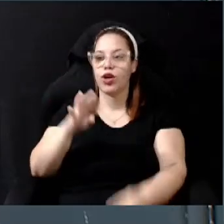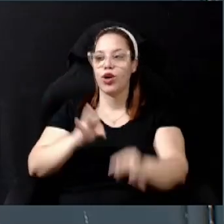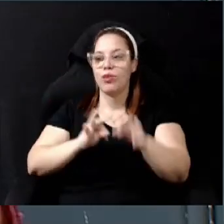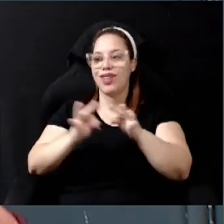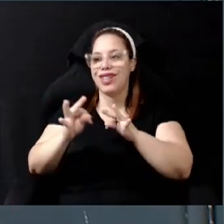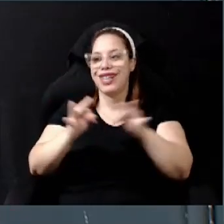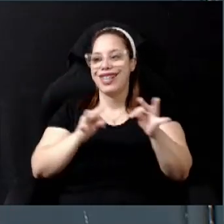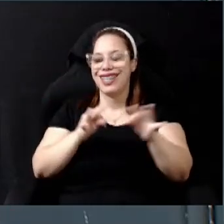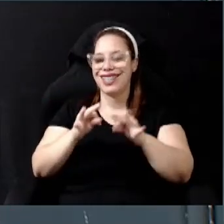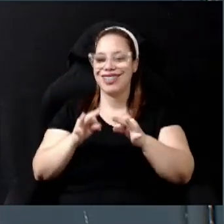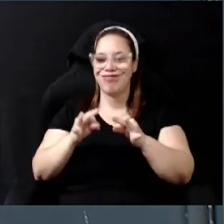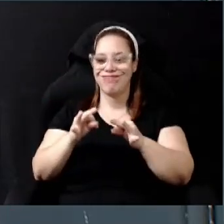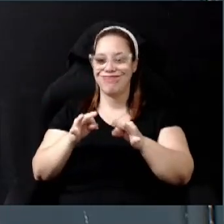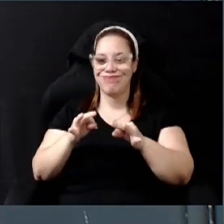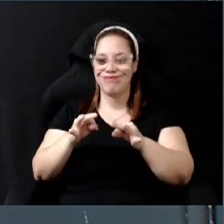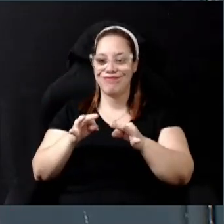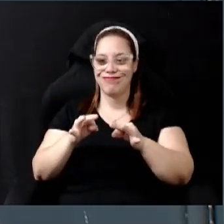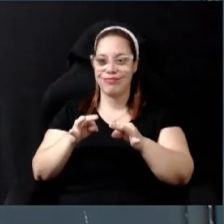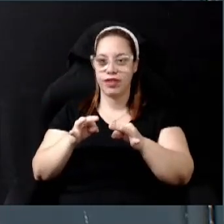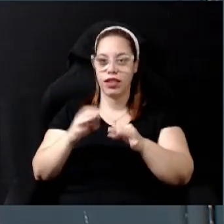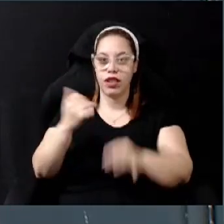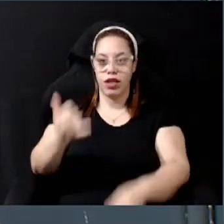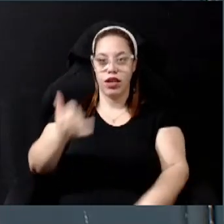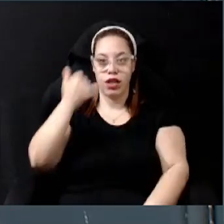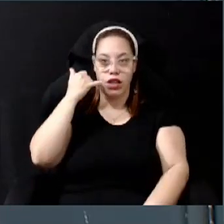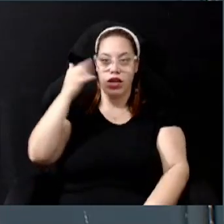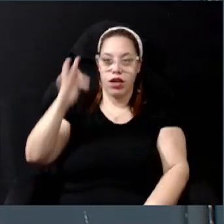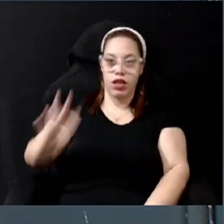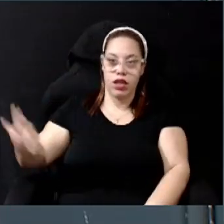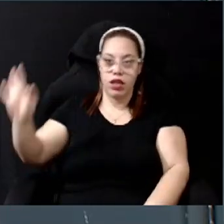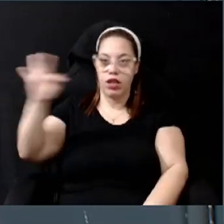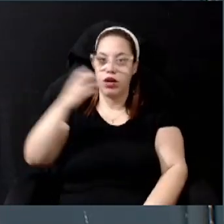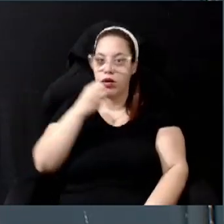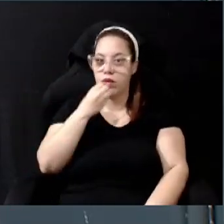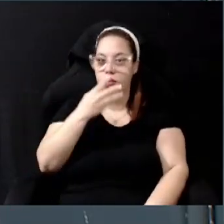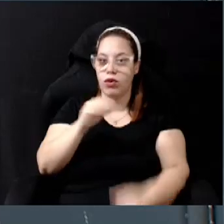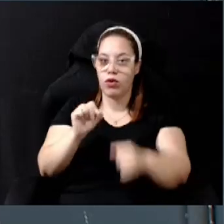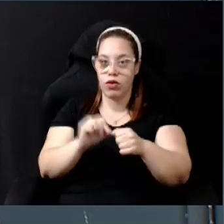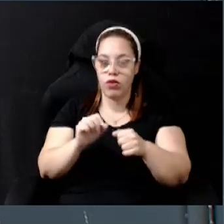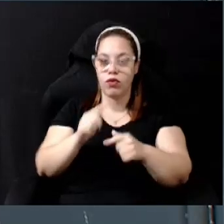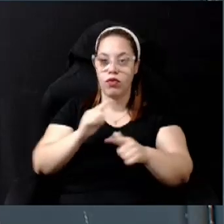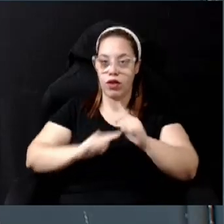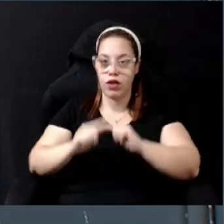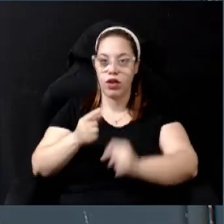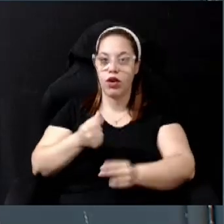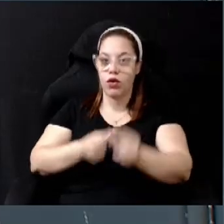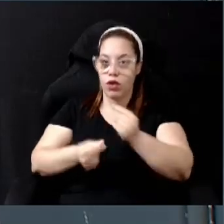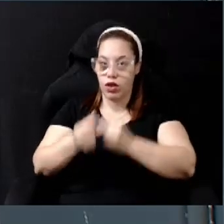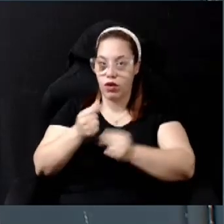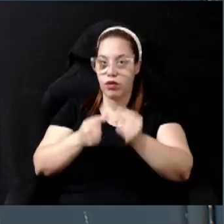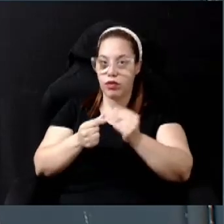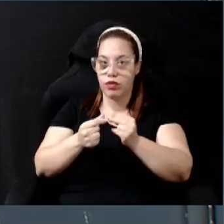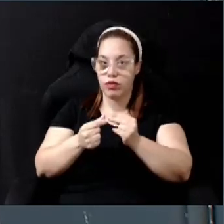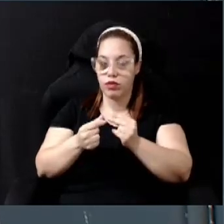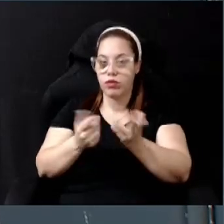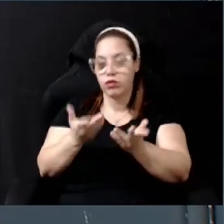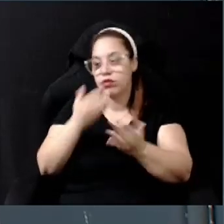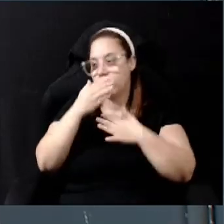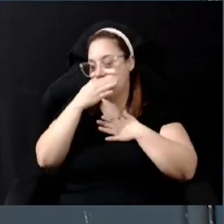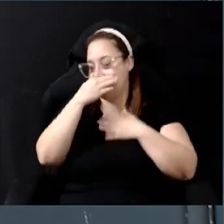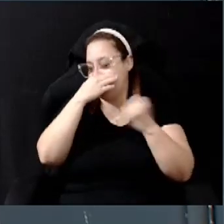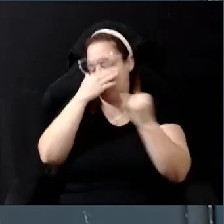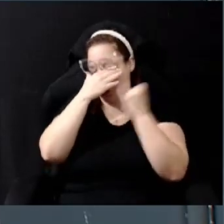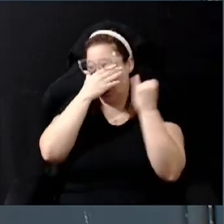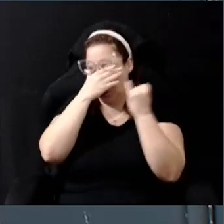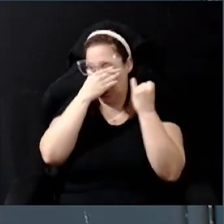Então eu entrei em contato com uma faculdade, falei, bom, vou fazer uma gestão financeira, que era parte para mim muito importante, e